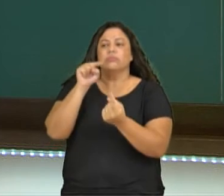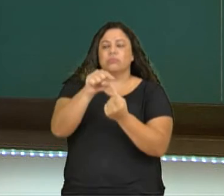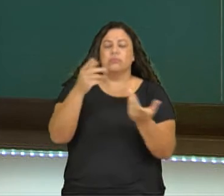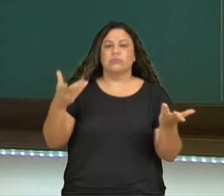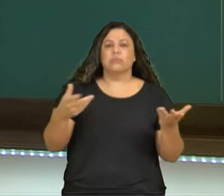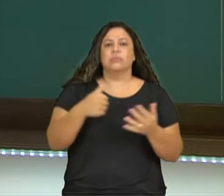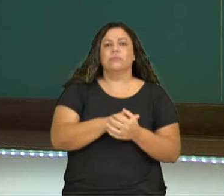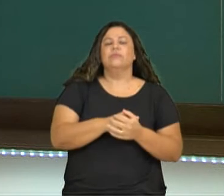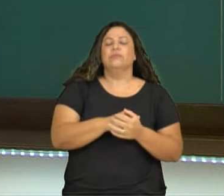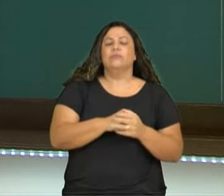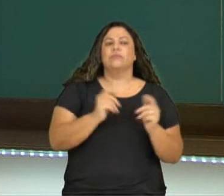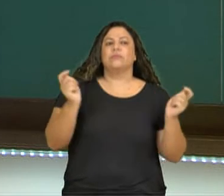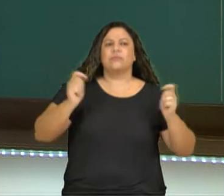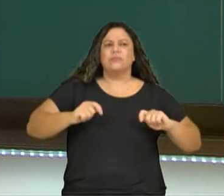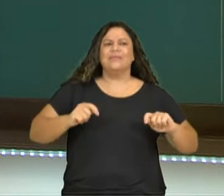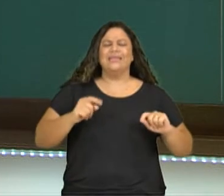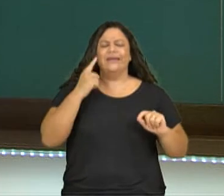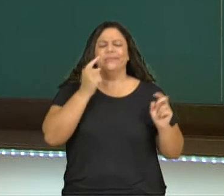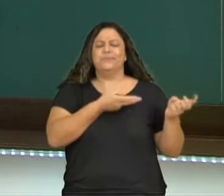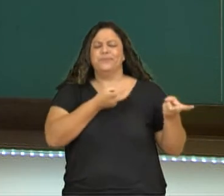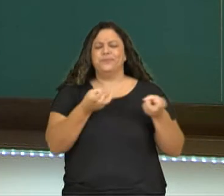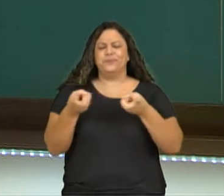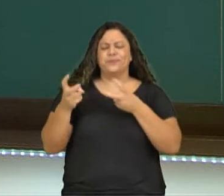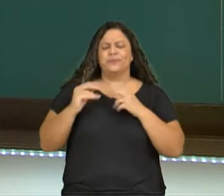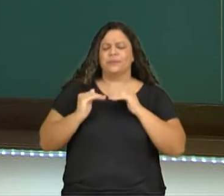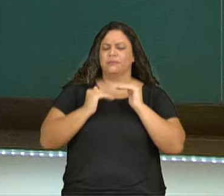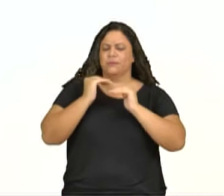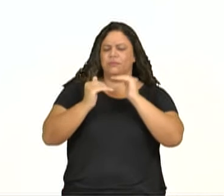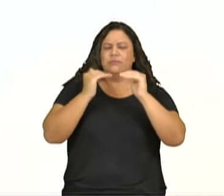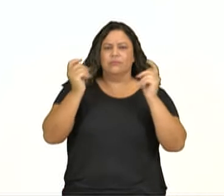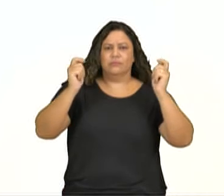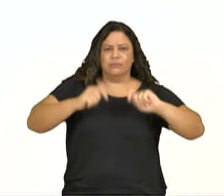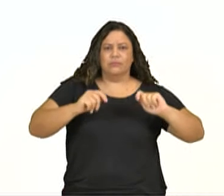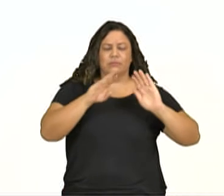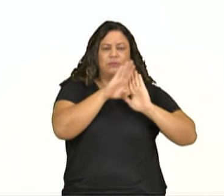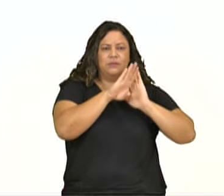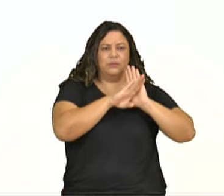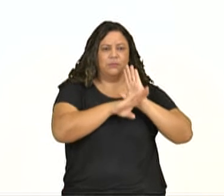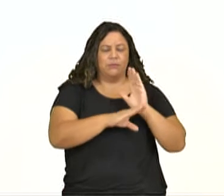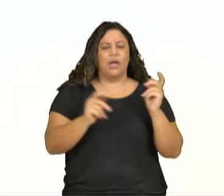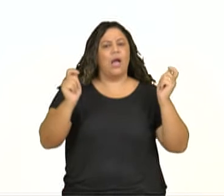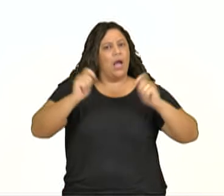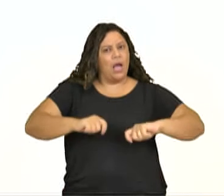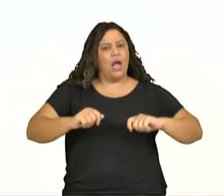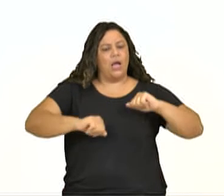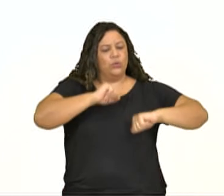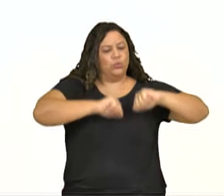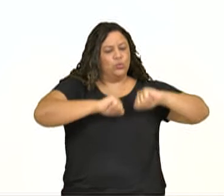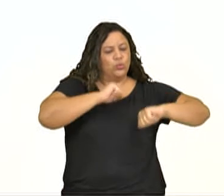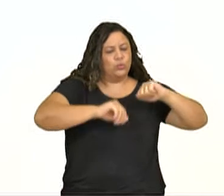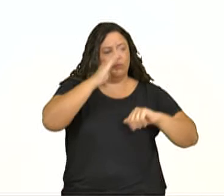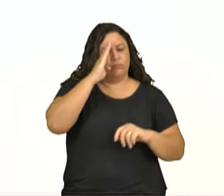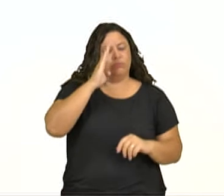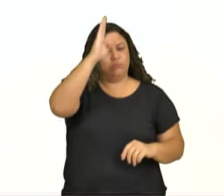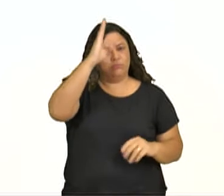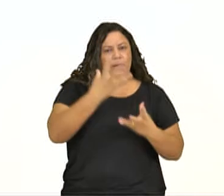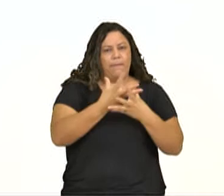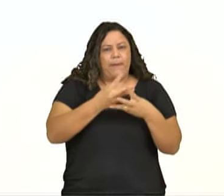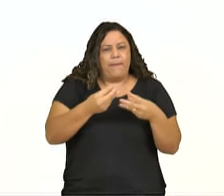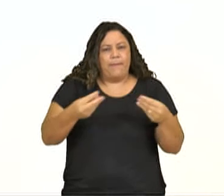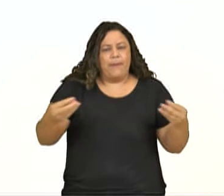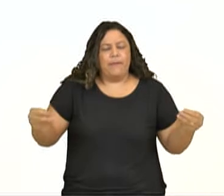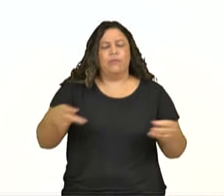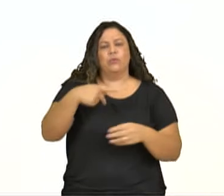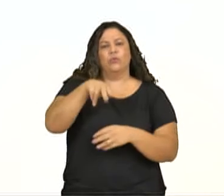reagente, está vinculado ao procedimento e à preocupação rotineira em indústrias que primam pela produção